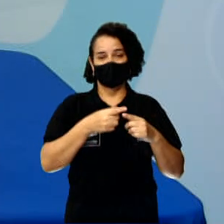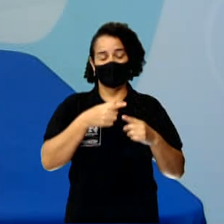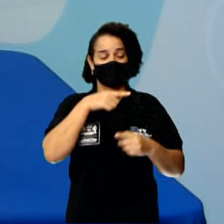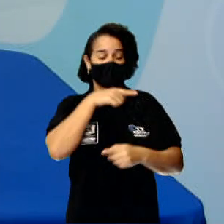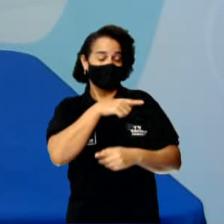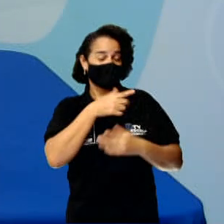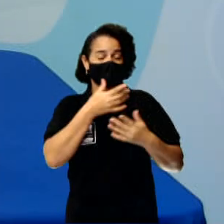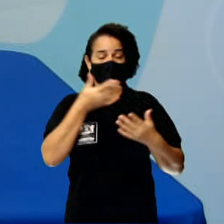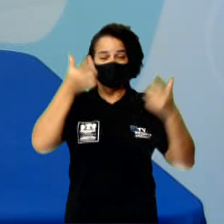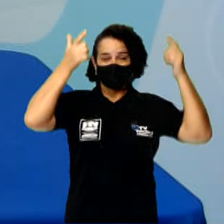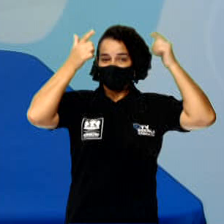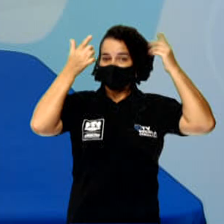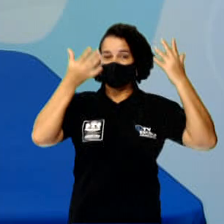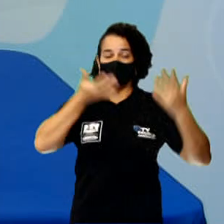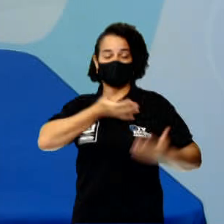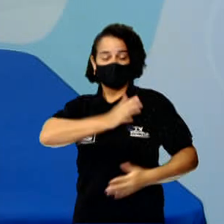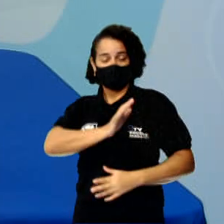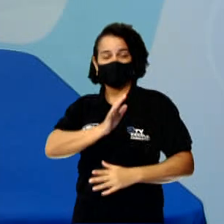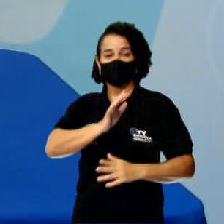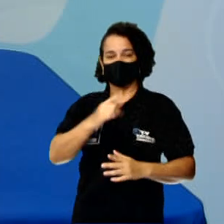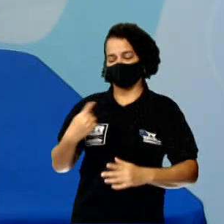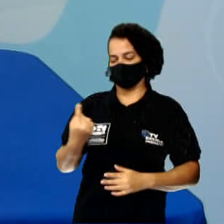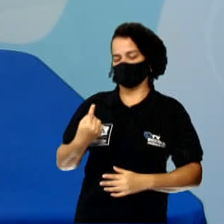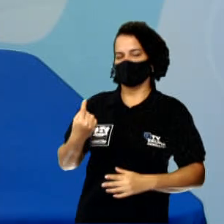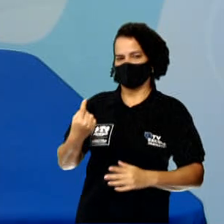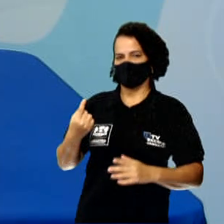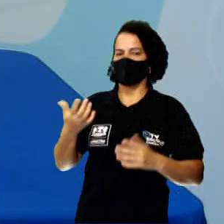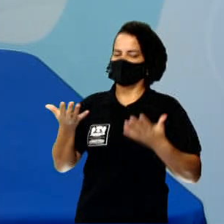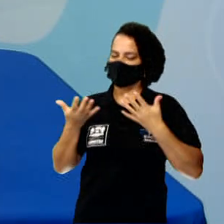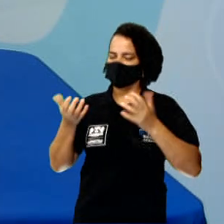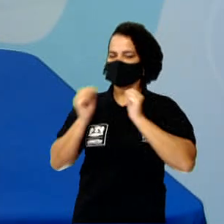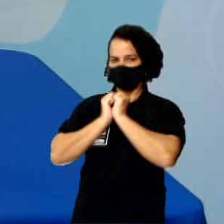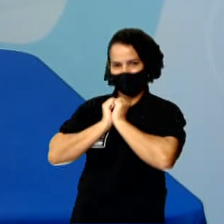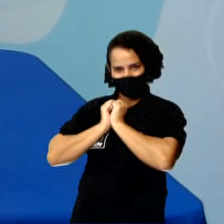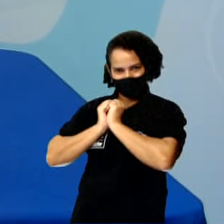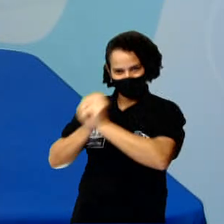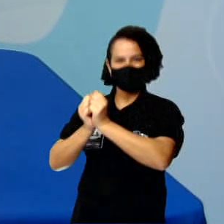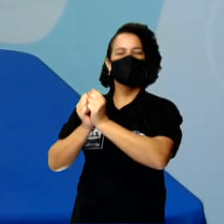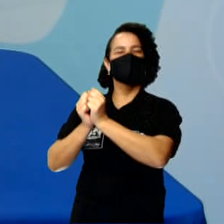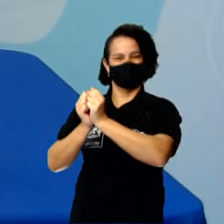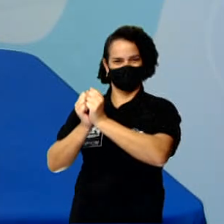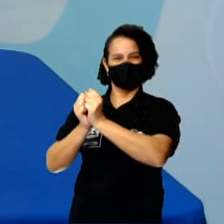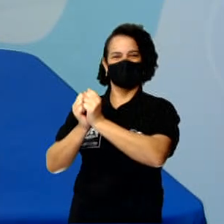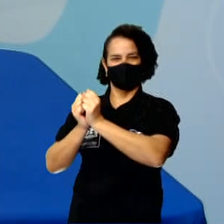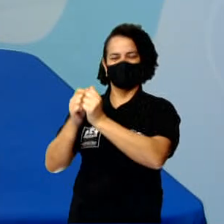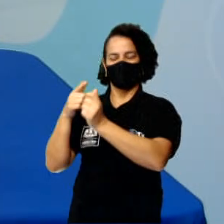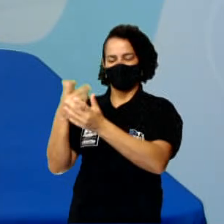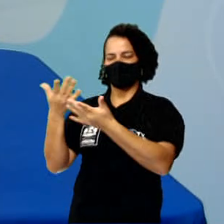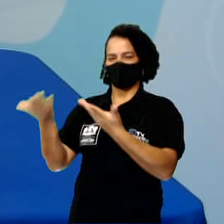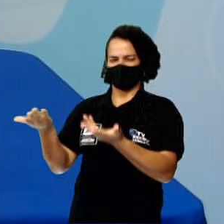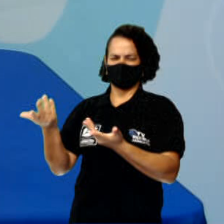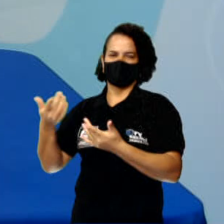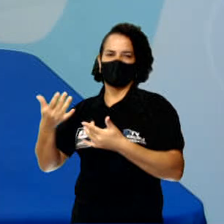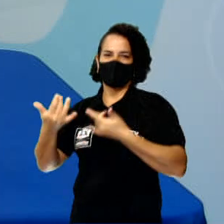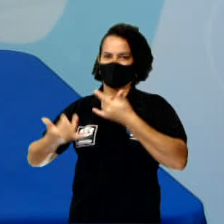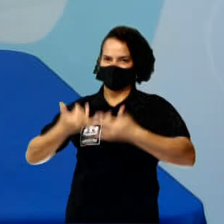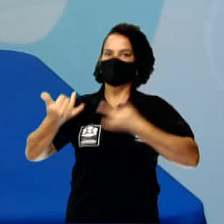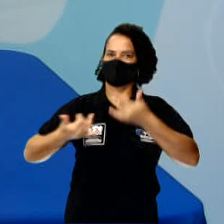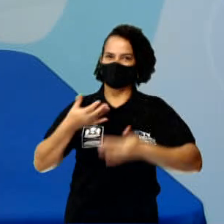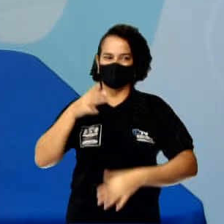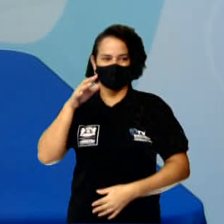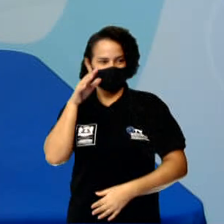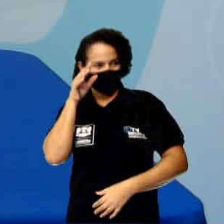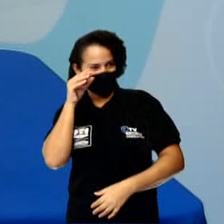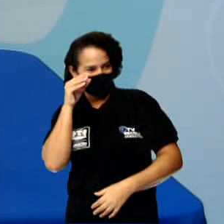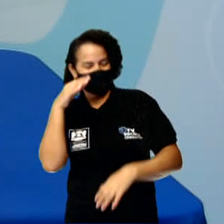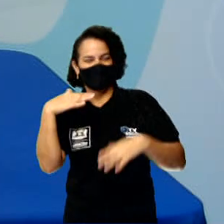sozinha, queria estar sempre acompanhada. E quando a meninada chegava, ela ficava muito admirada. As meninas brincavam